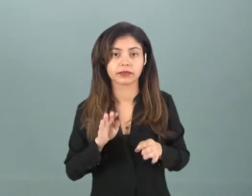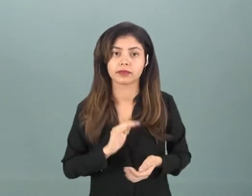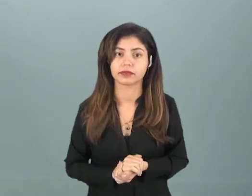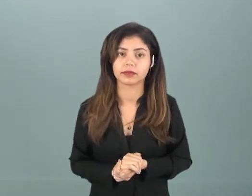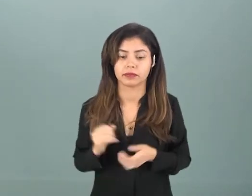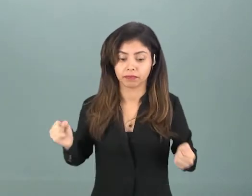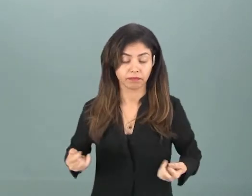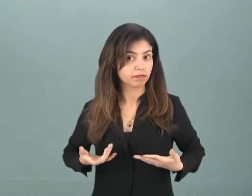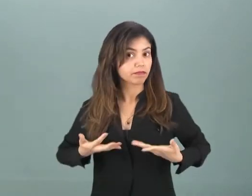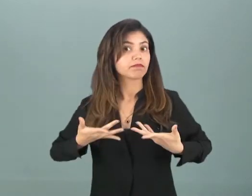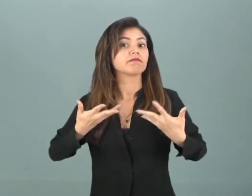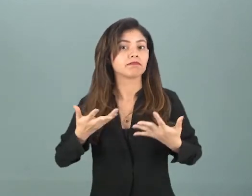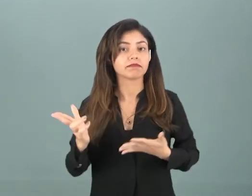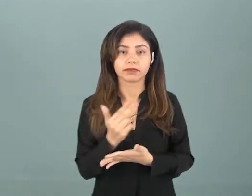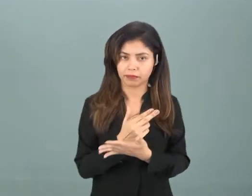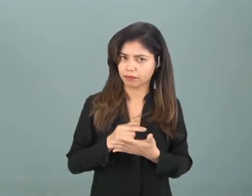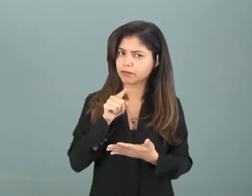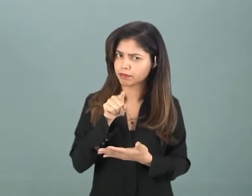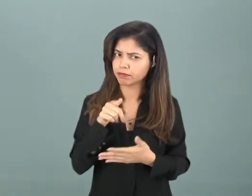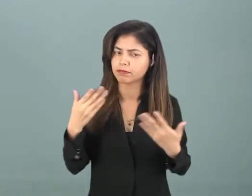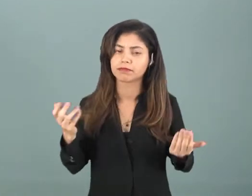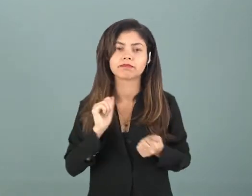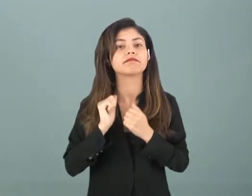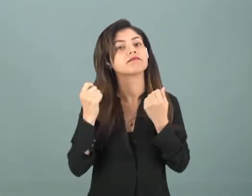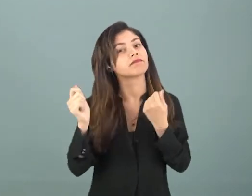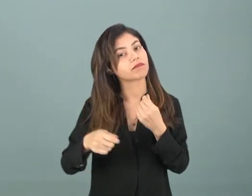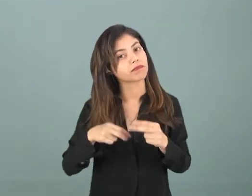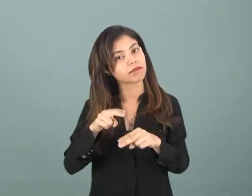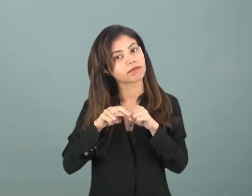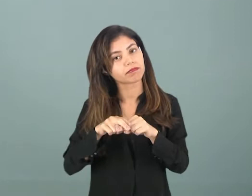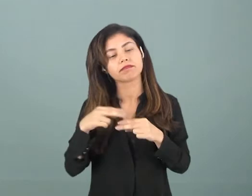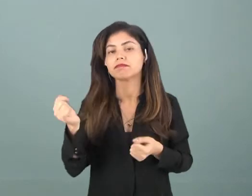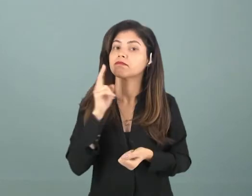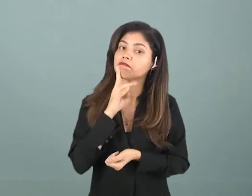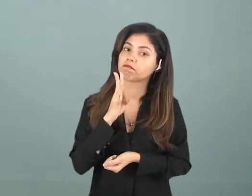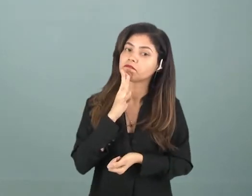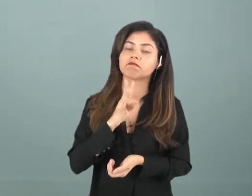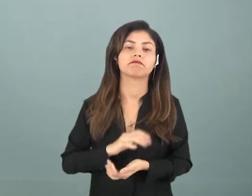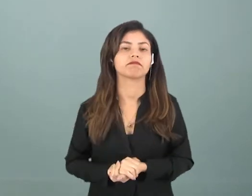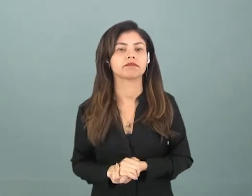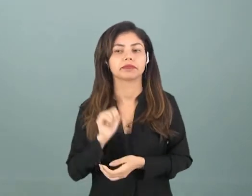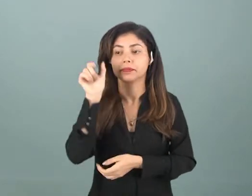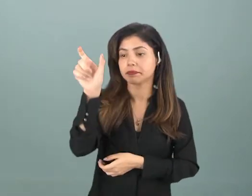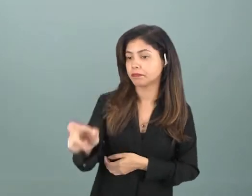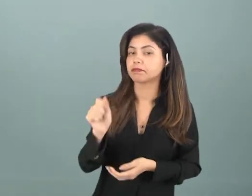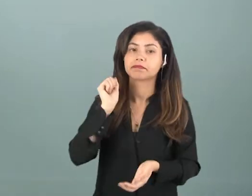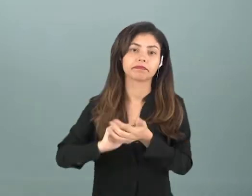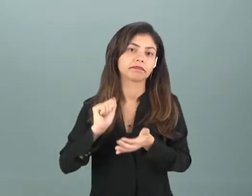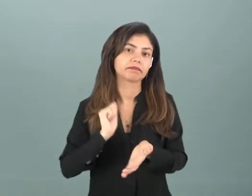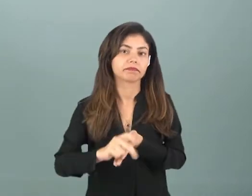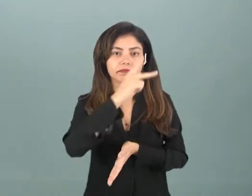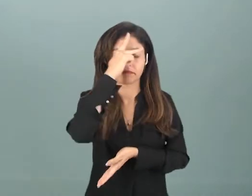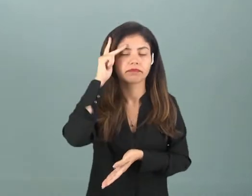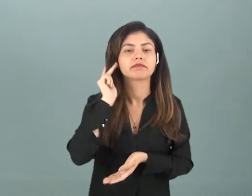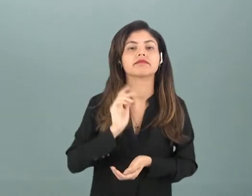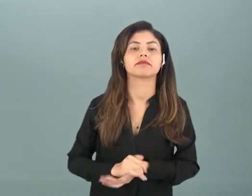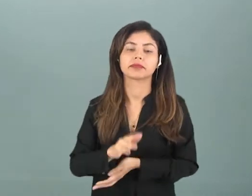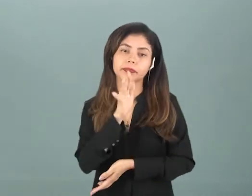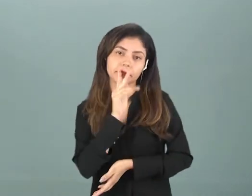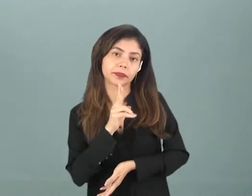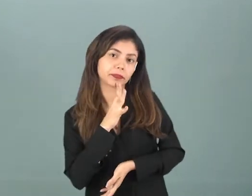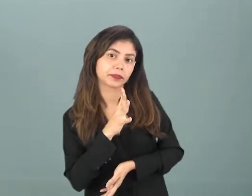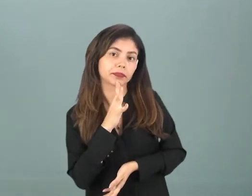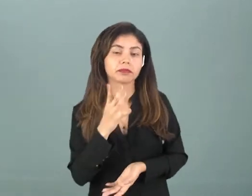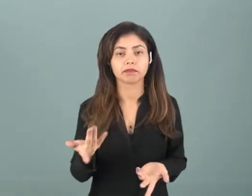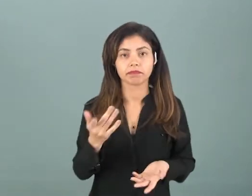se inspiraram nesse artista? Por isso que é importante a gente conhecer sobre a biografia de alguém, como no caso Romero Brito,